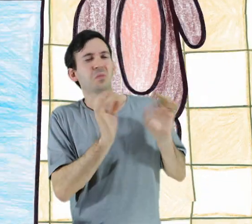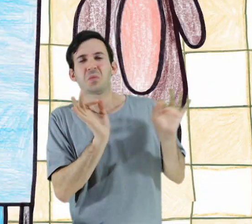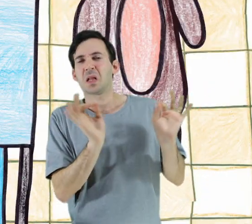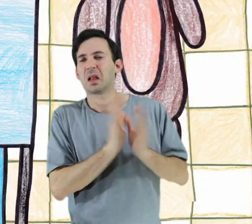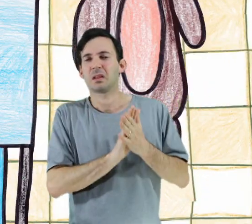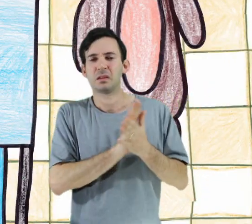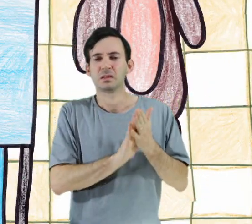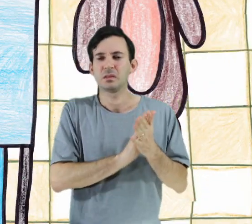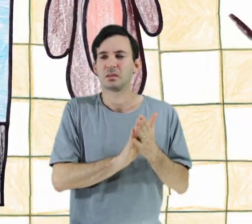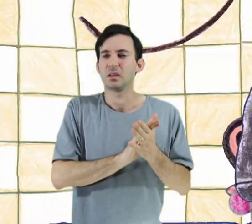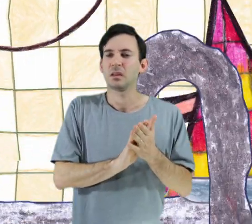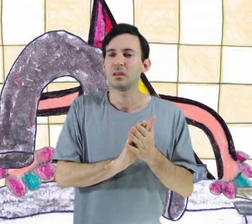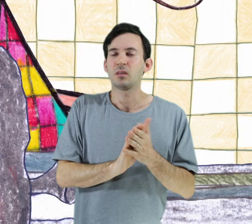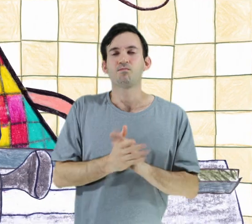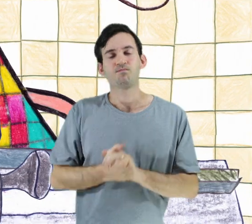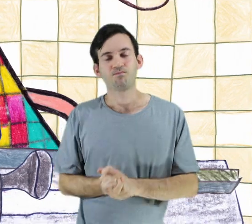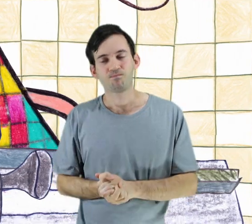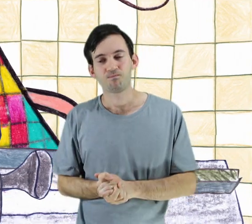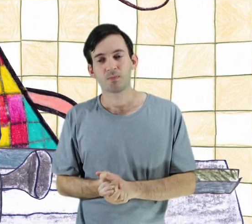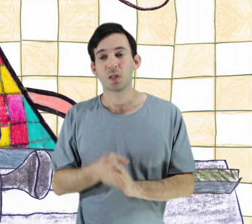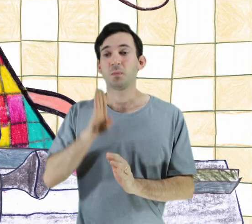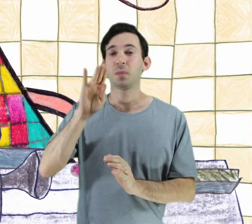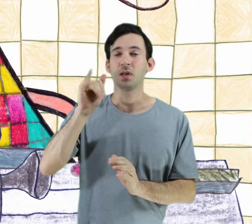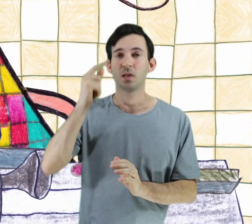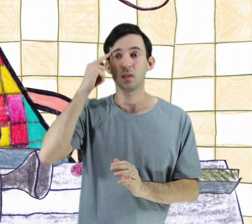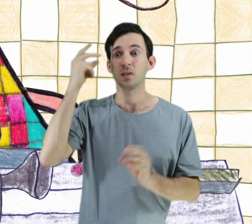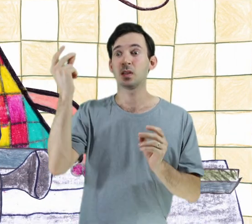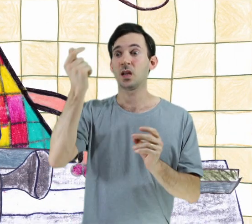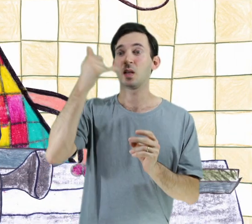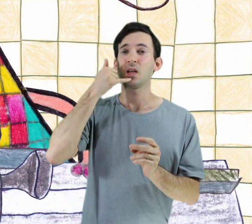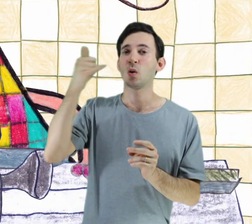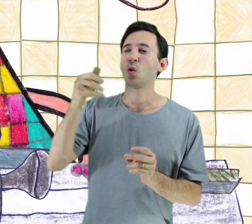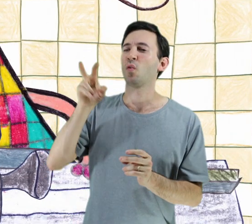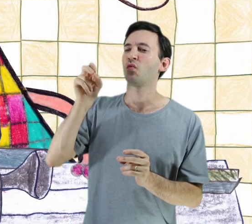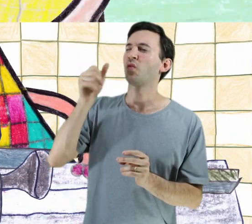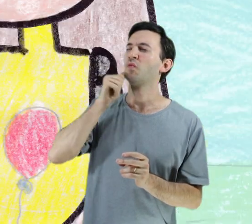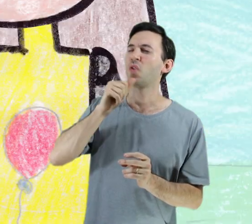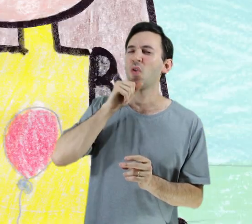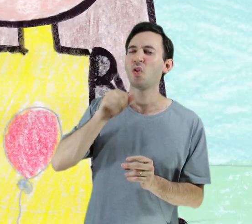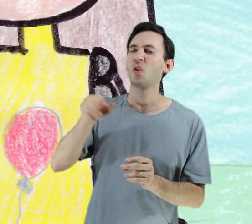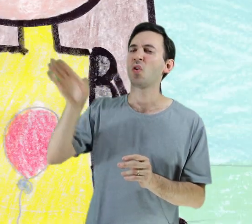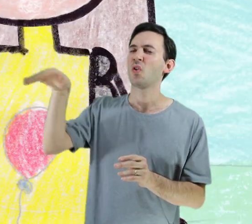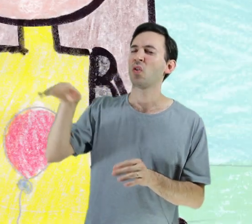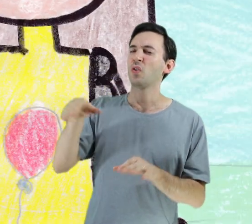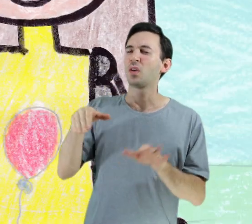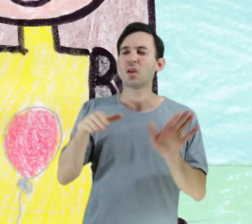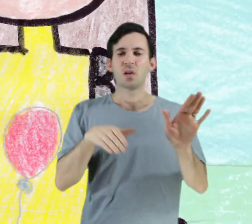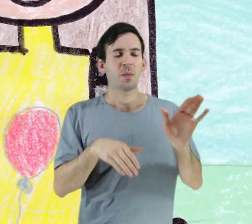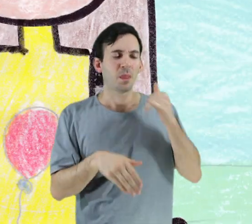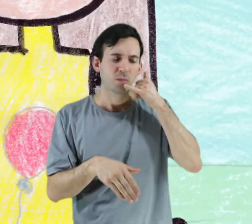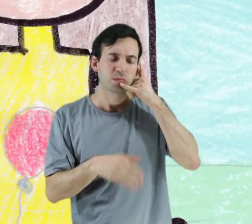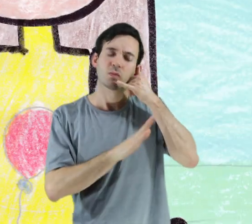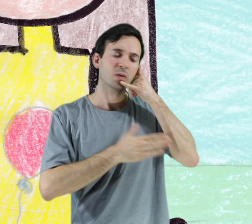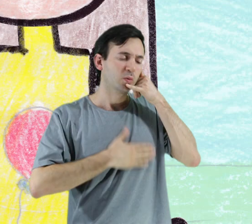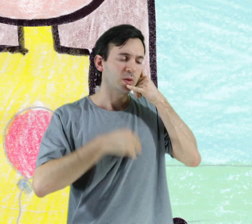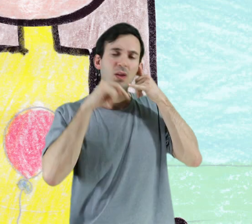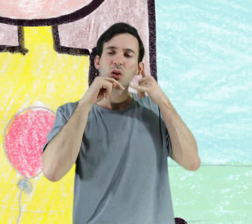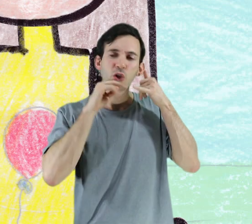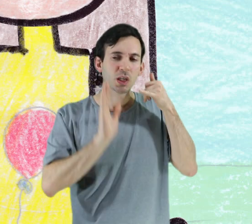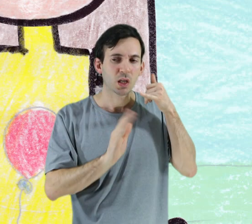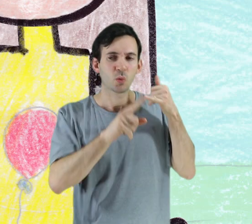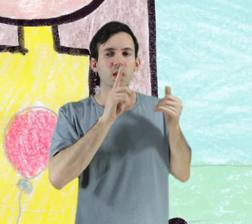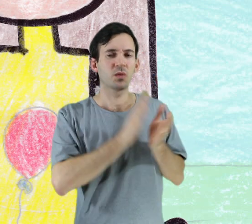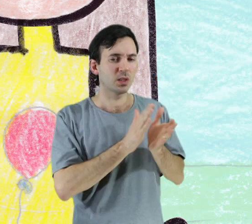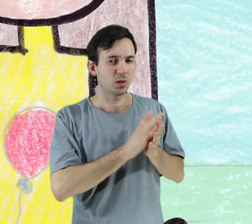vive sozinho no aquário e não vai brincar comigo. Foi aí que Bia teve a ideia genial de ligar para sua avó.